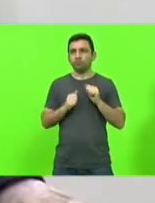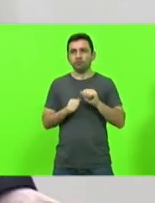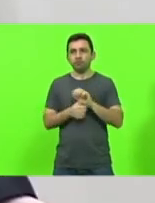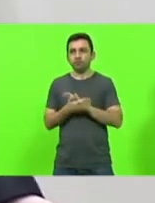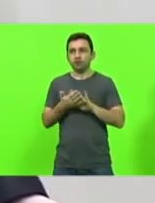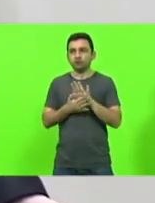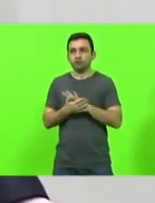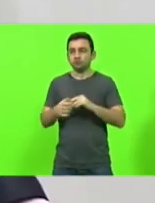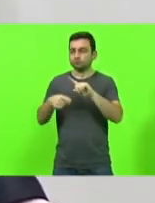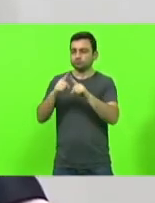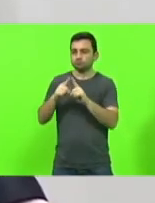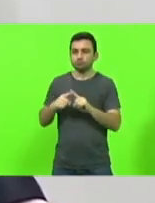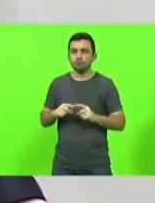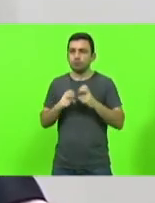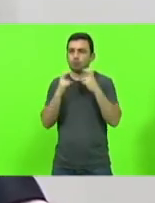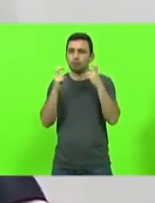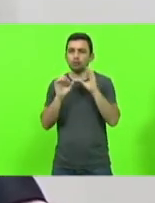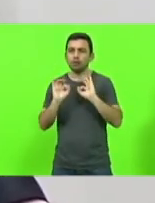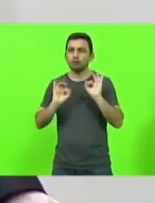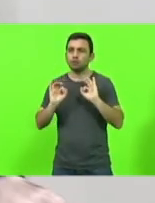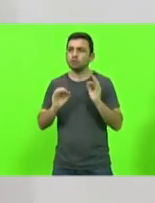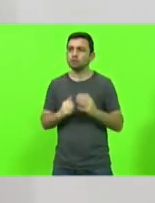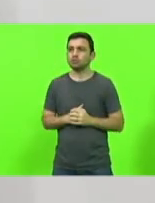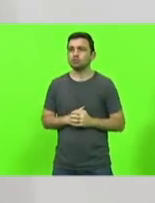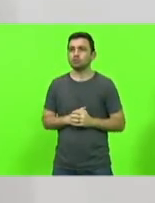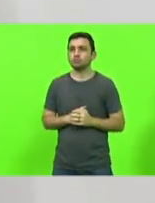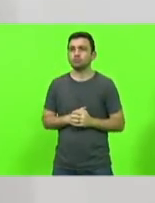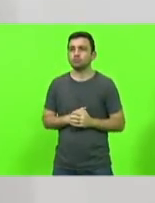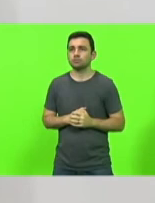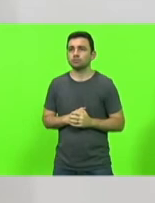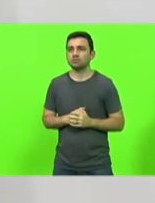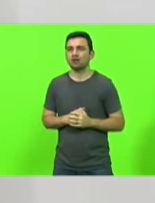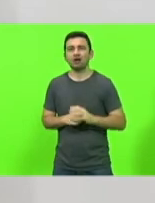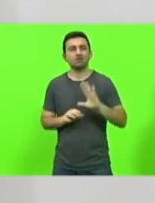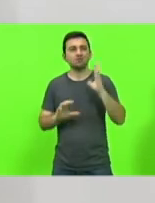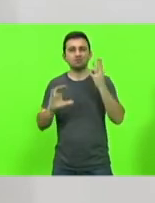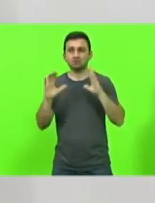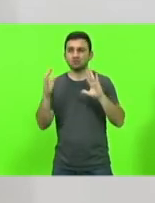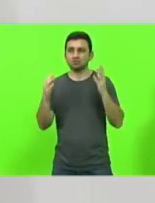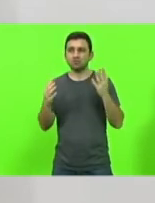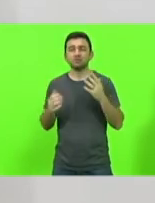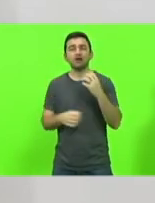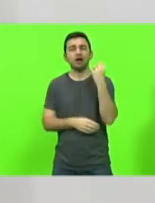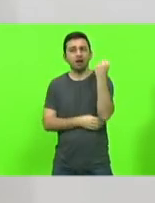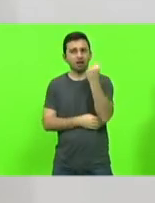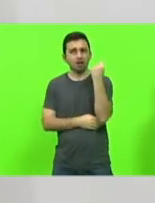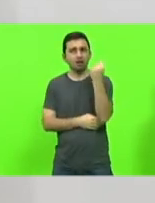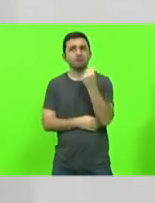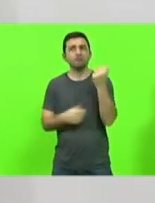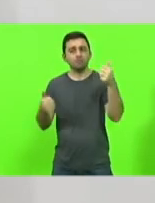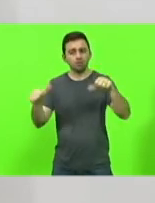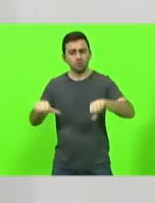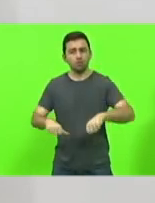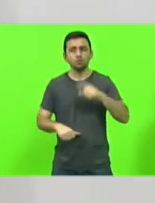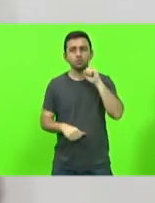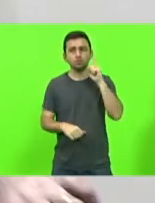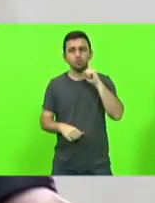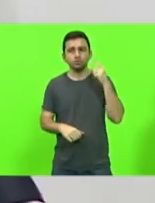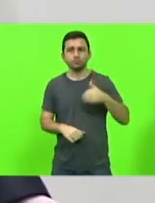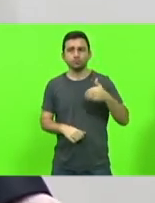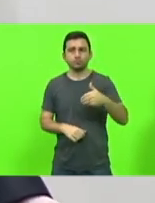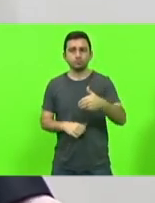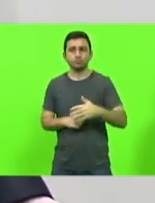não gritar diante da situação que se agrava a cada dia. Essa é uma